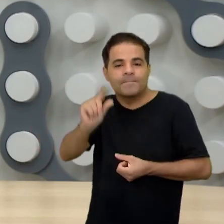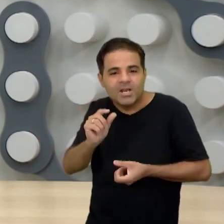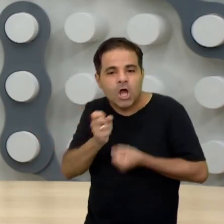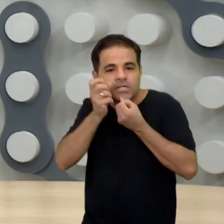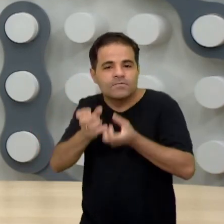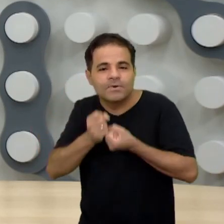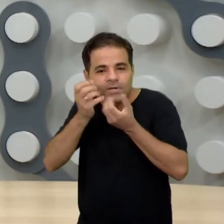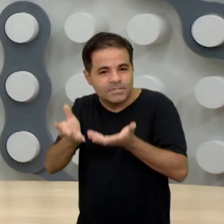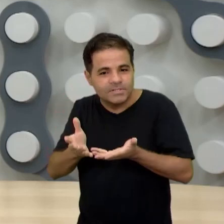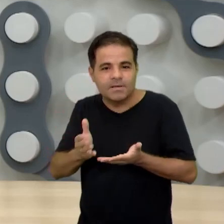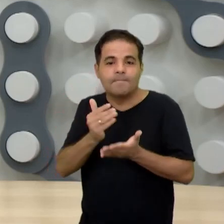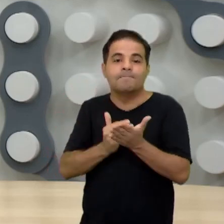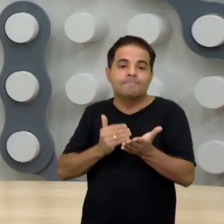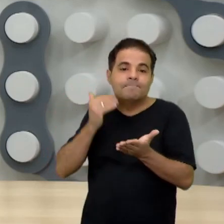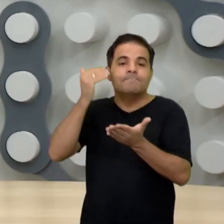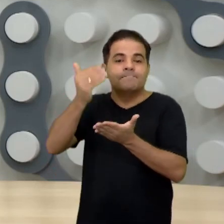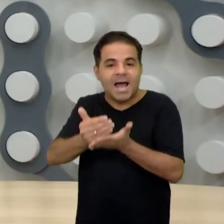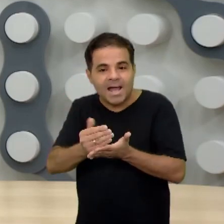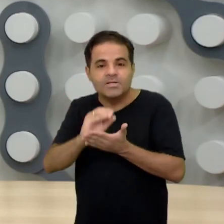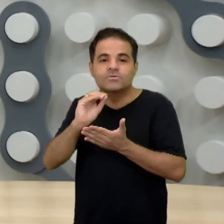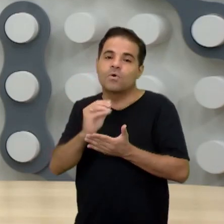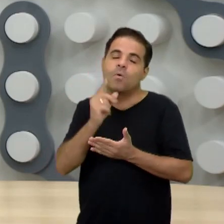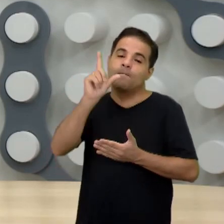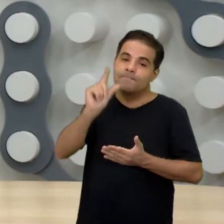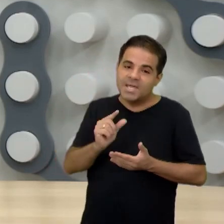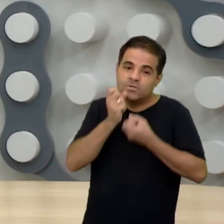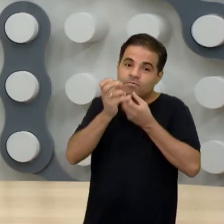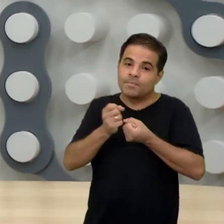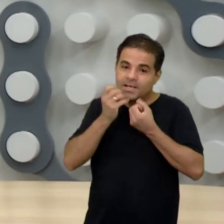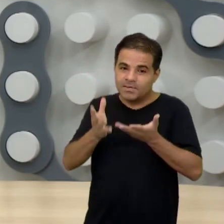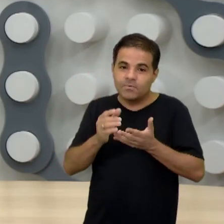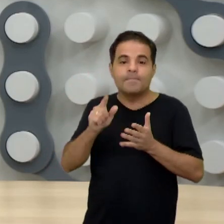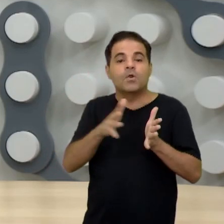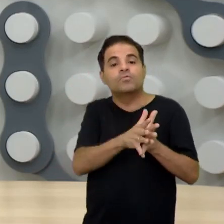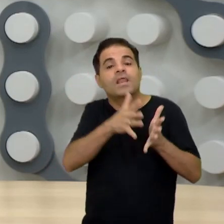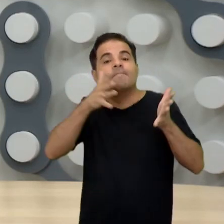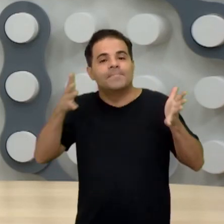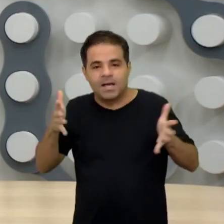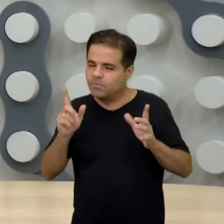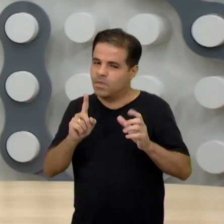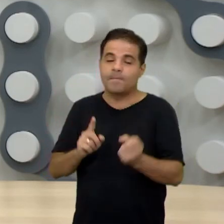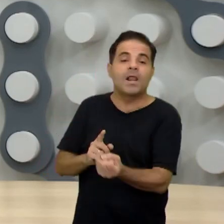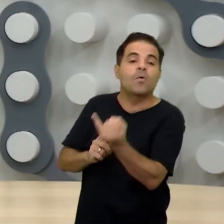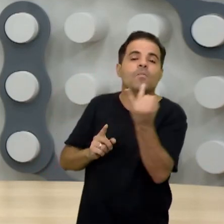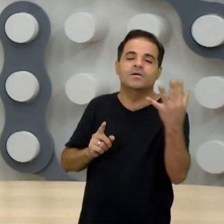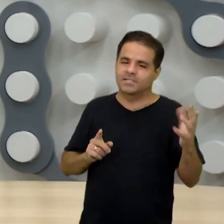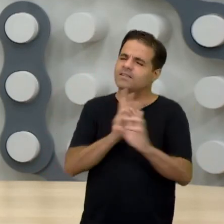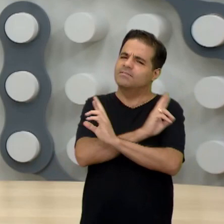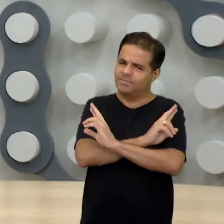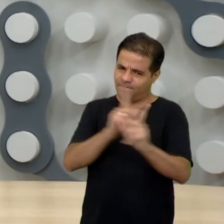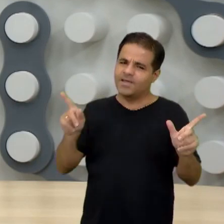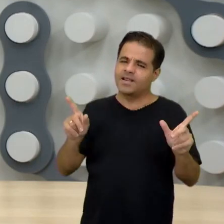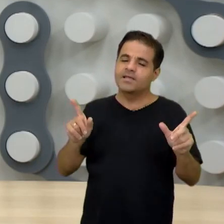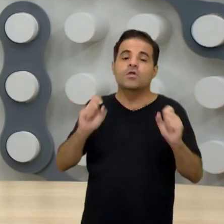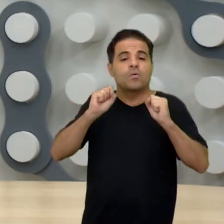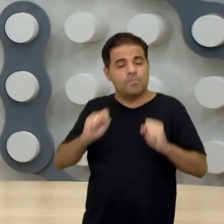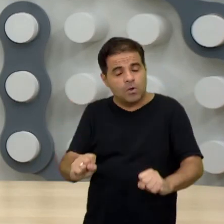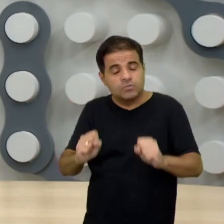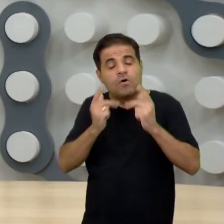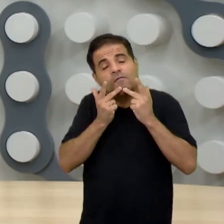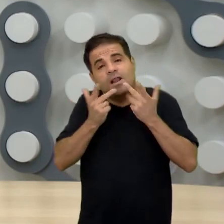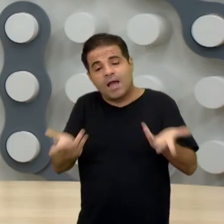informações. Existe mais ou menos informações. A informação não é pelo tamanho, é pela quantidade, tá? Então, por exemplo, eu posso